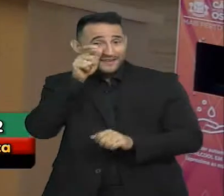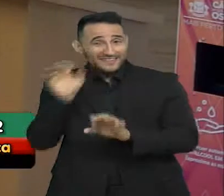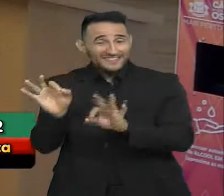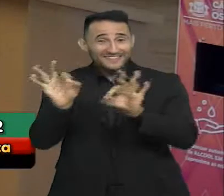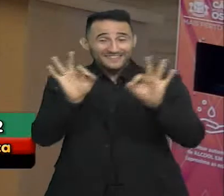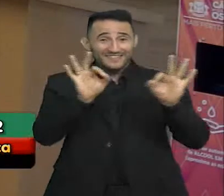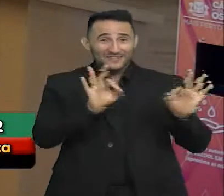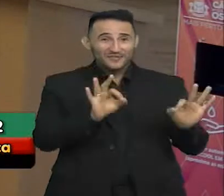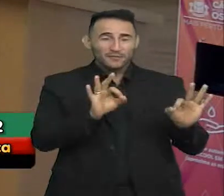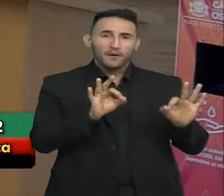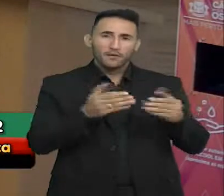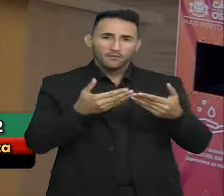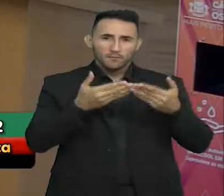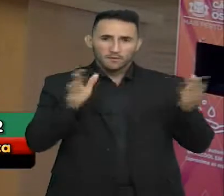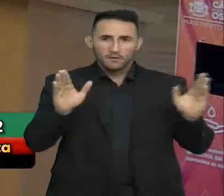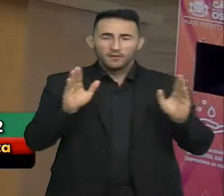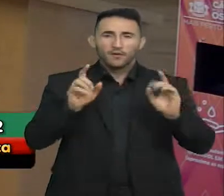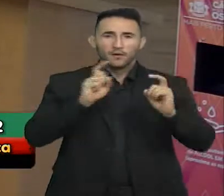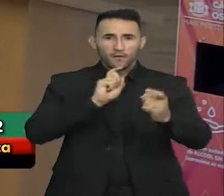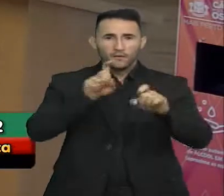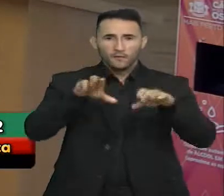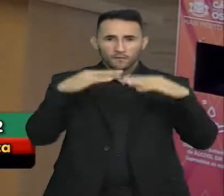vídeo para a abertura da audiência.